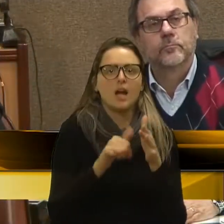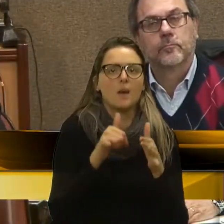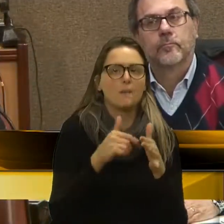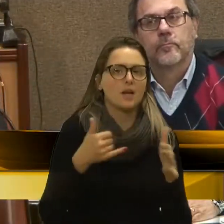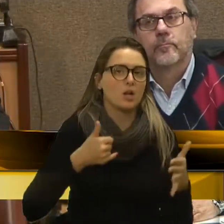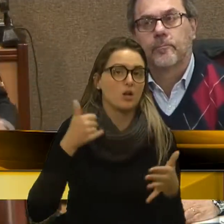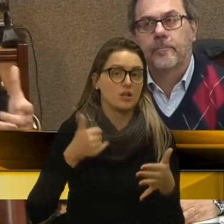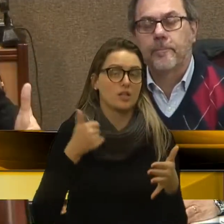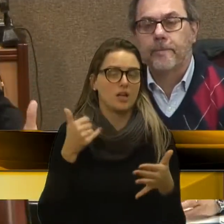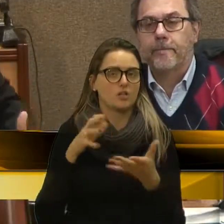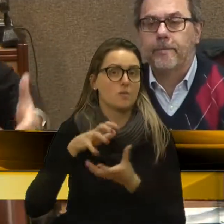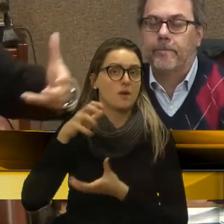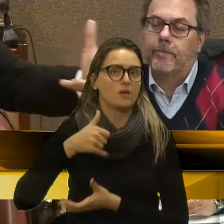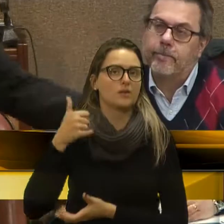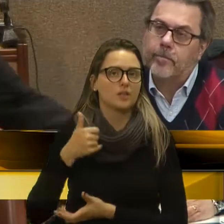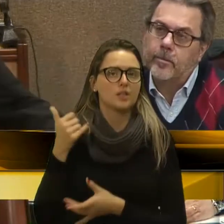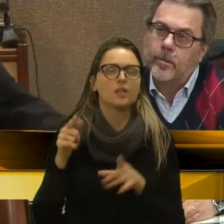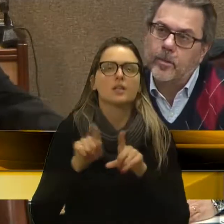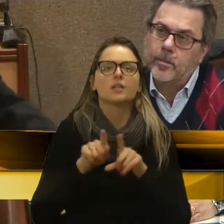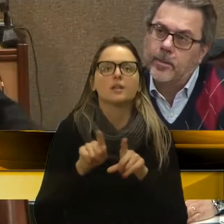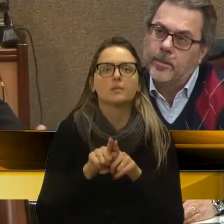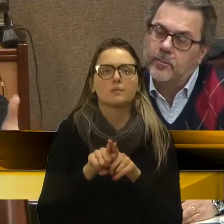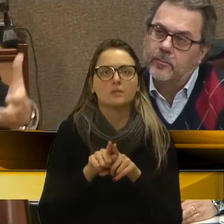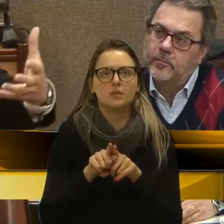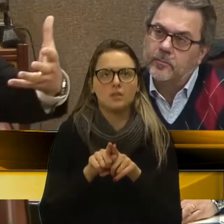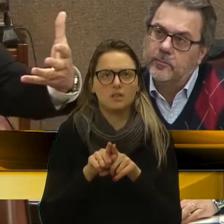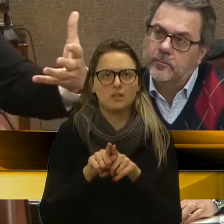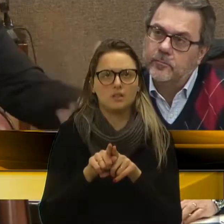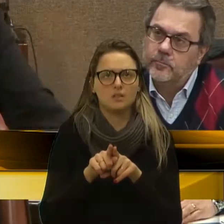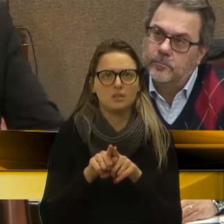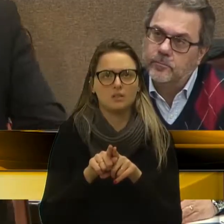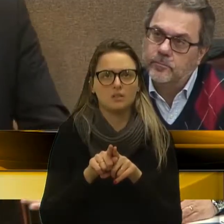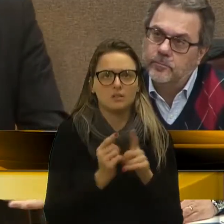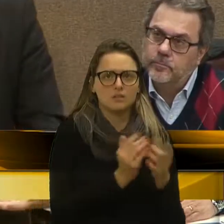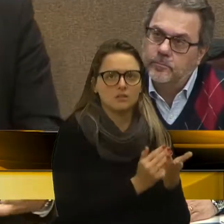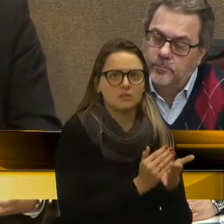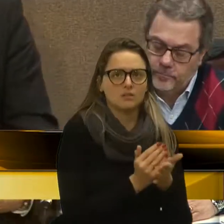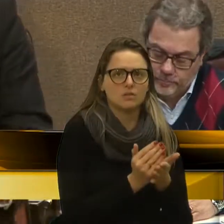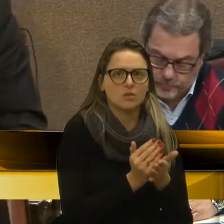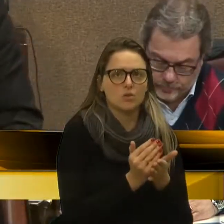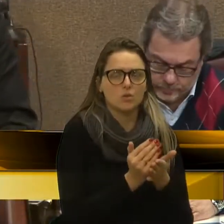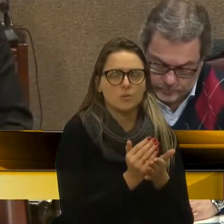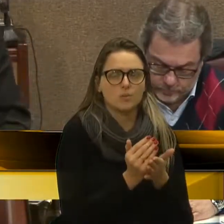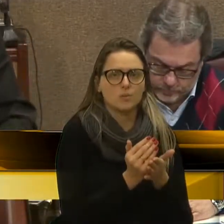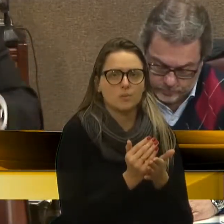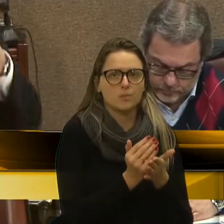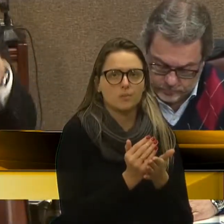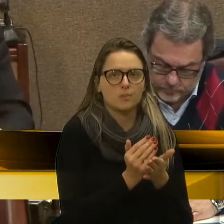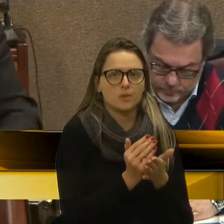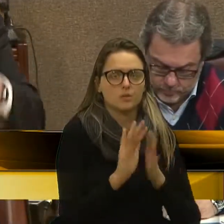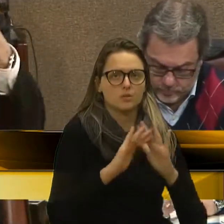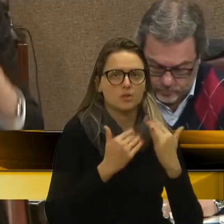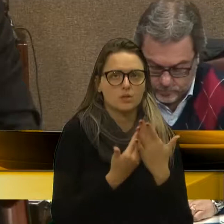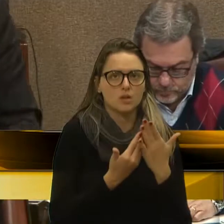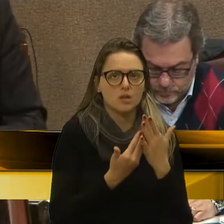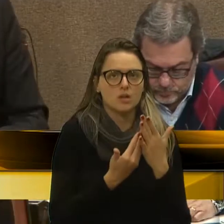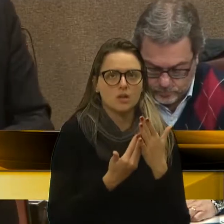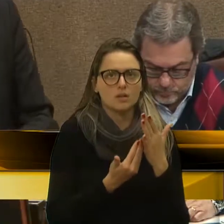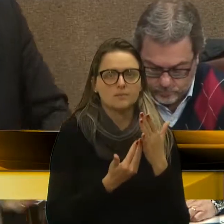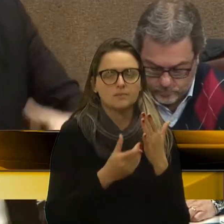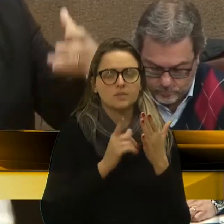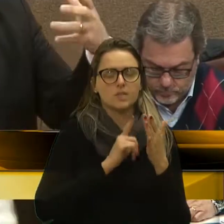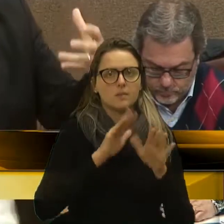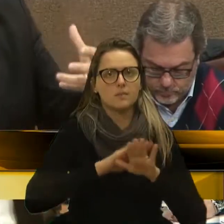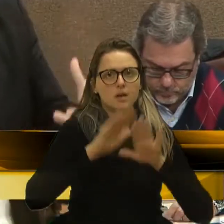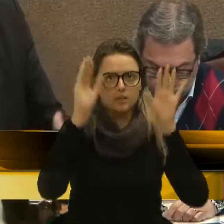por fim também, desde a tenra idade, lá nos bancos escolares do ensino fundamental, começar a produzir conhecimento na